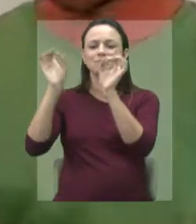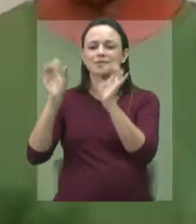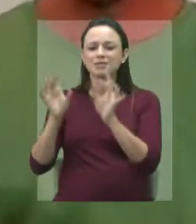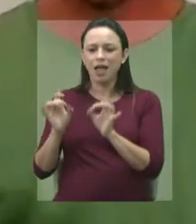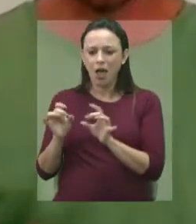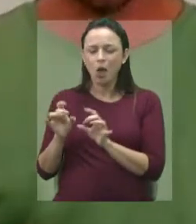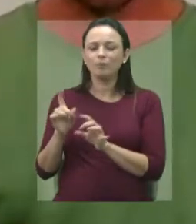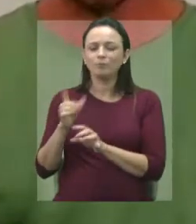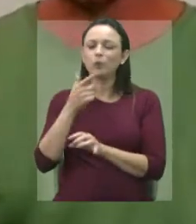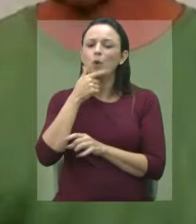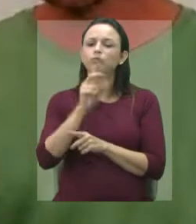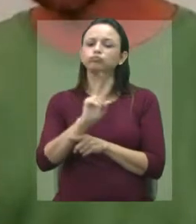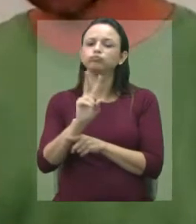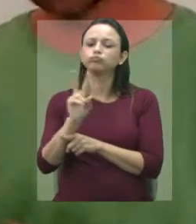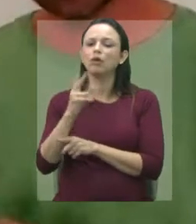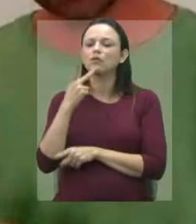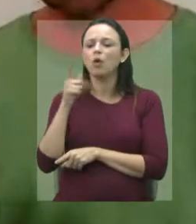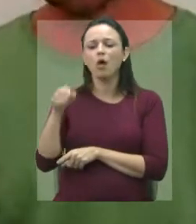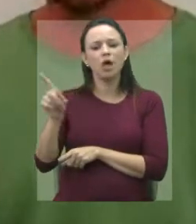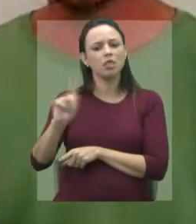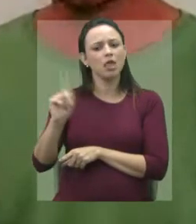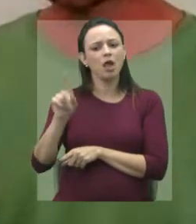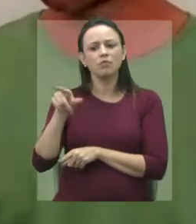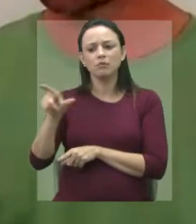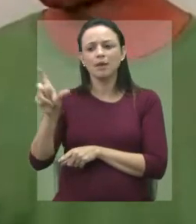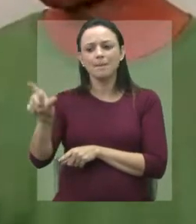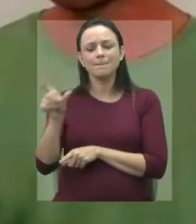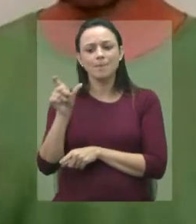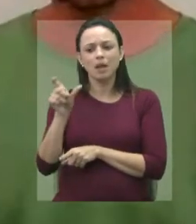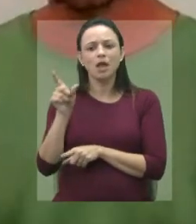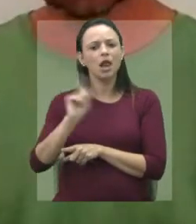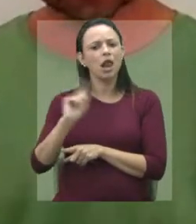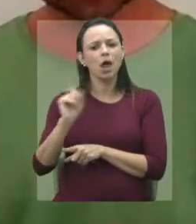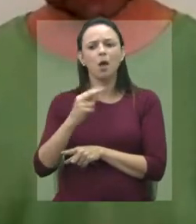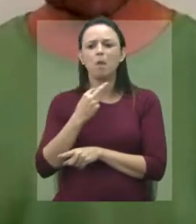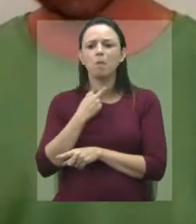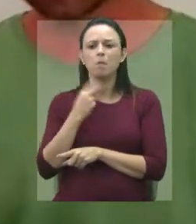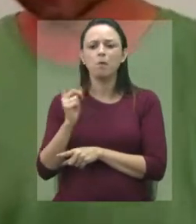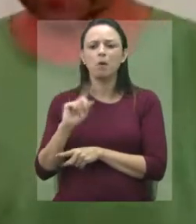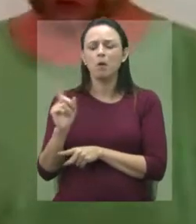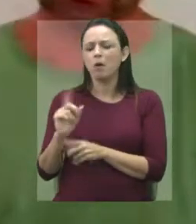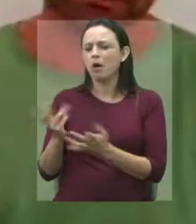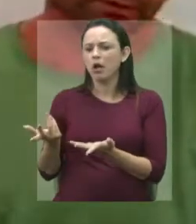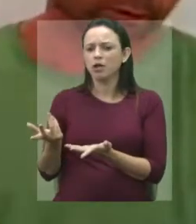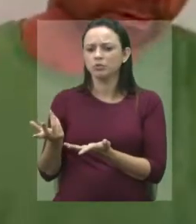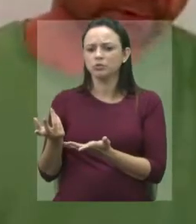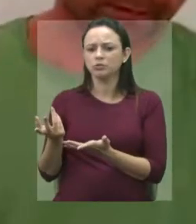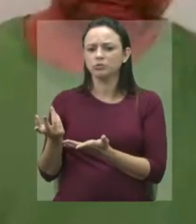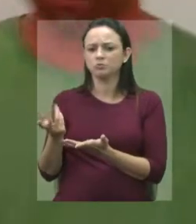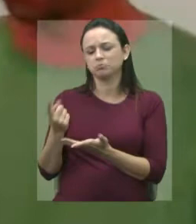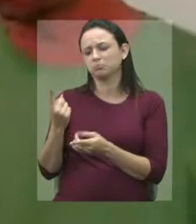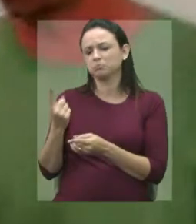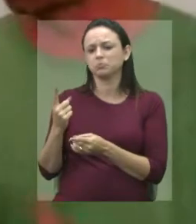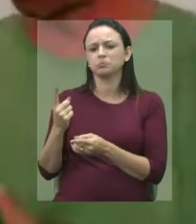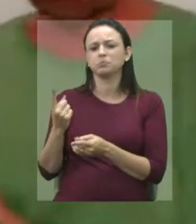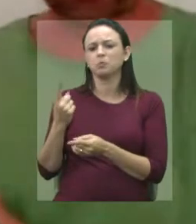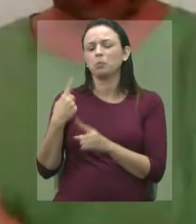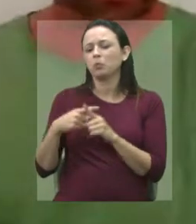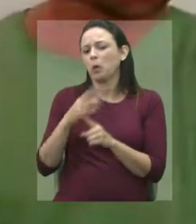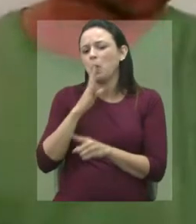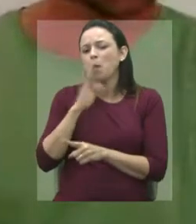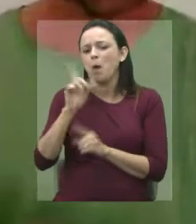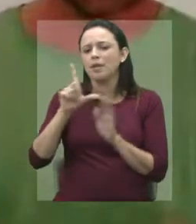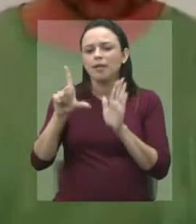do estabelecimento veio e falou que a gente não poderia pegar o prioritário por... também eu acho não, ou não saber da lei ou não